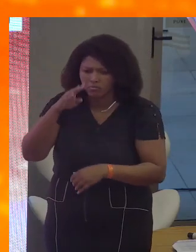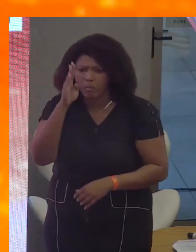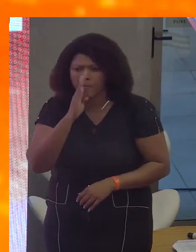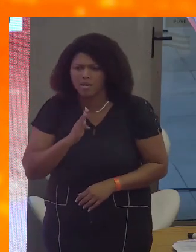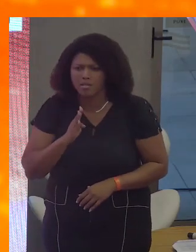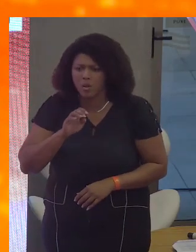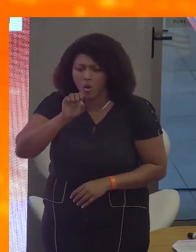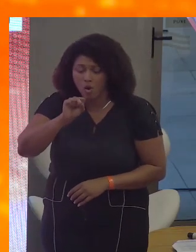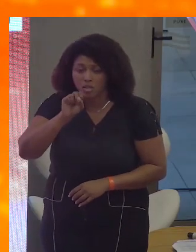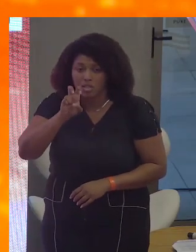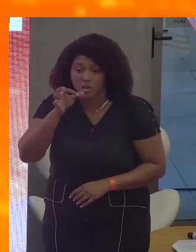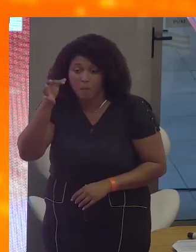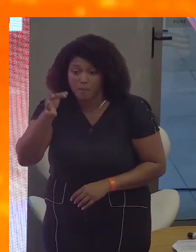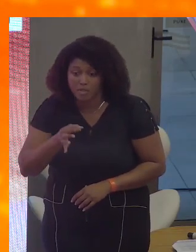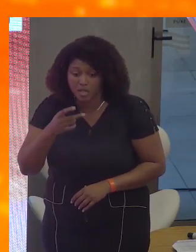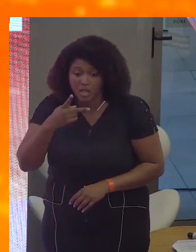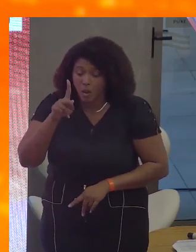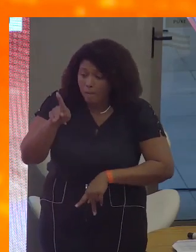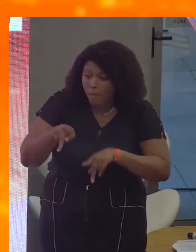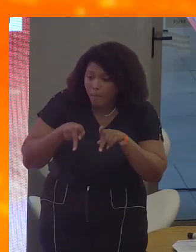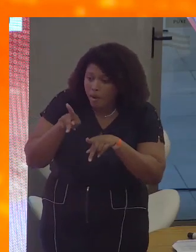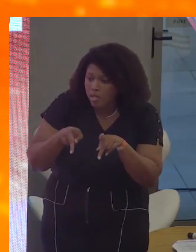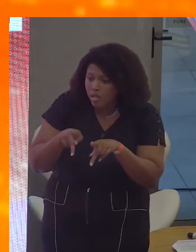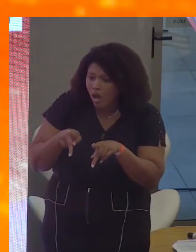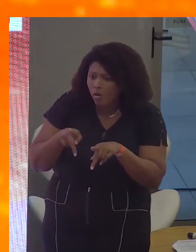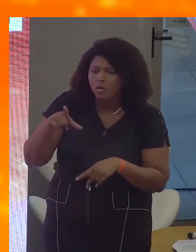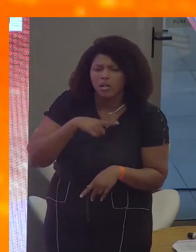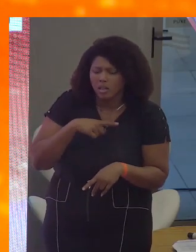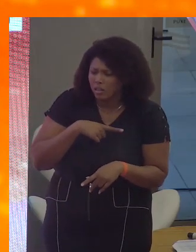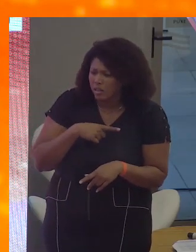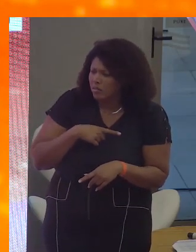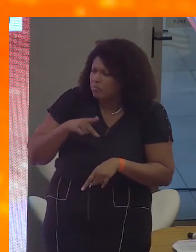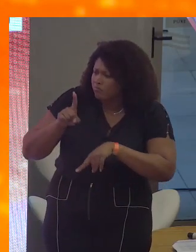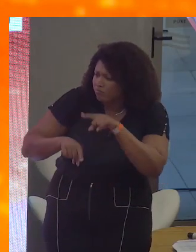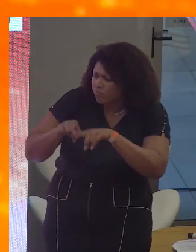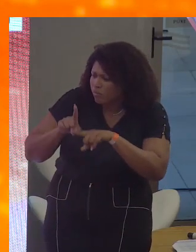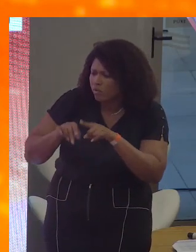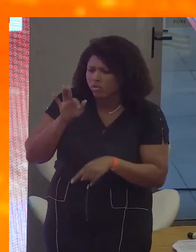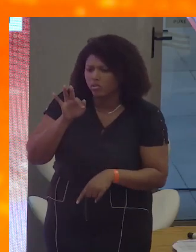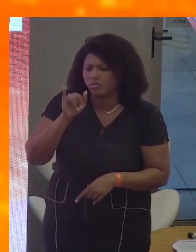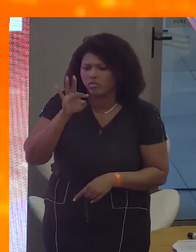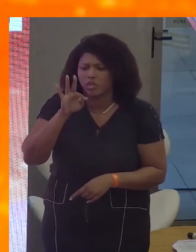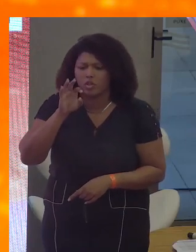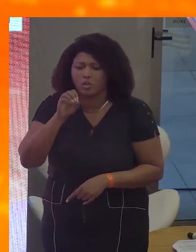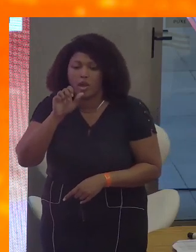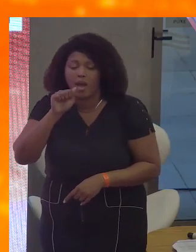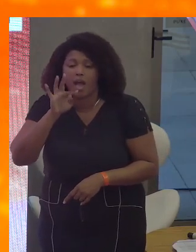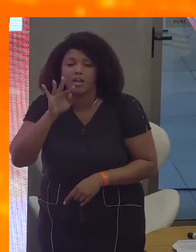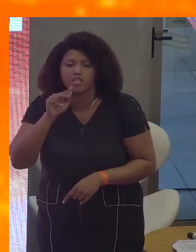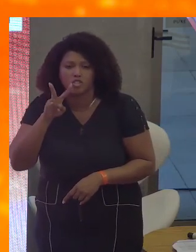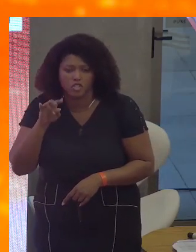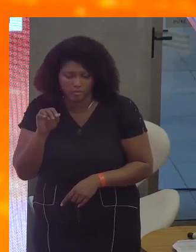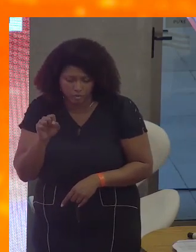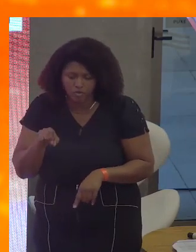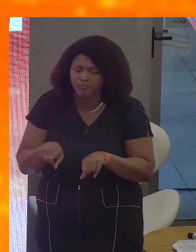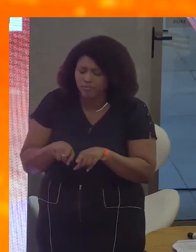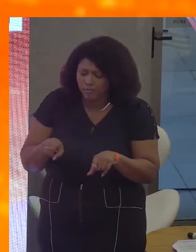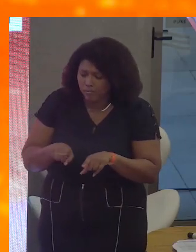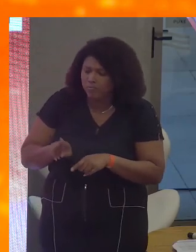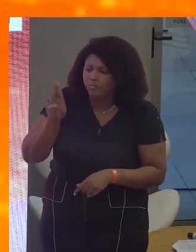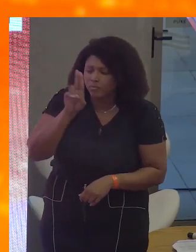cerca de 80% da sua população consome produtos fitoativos, consome produtos